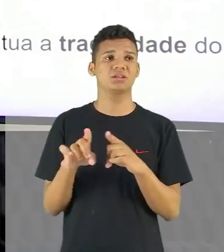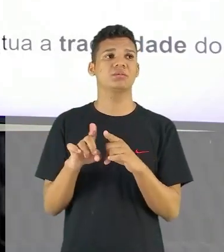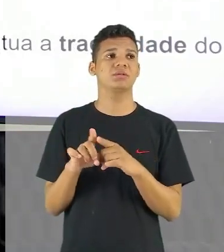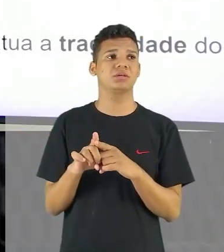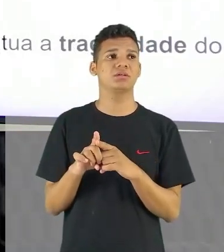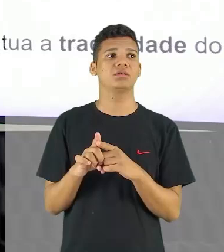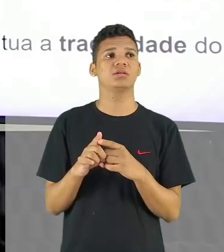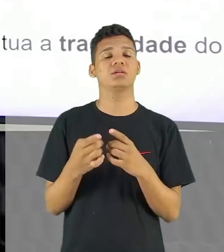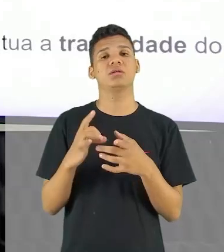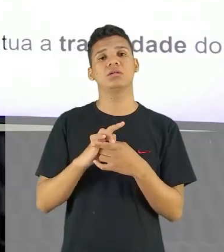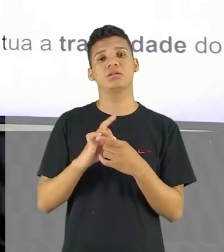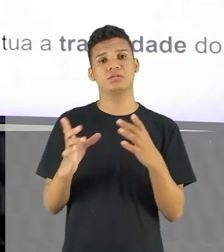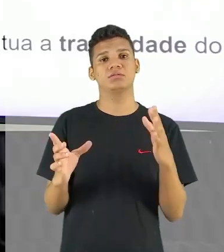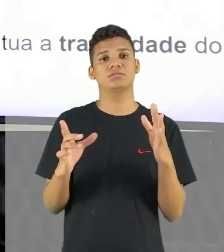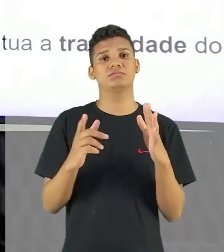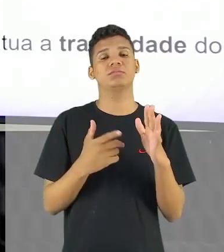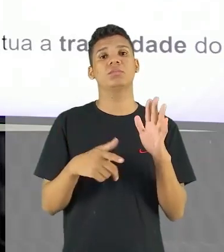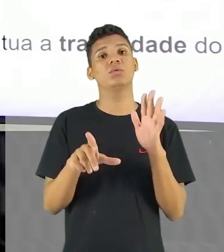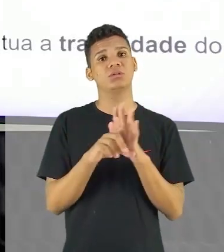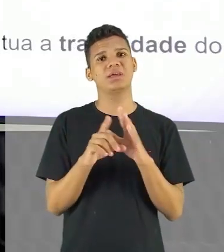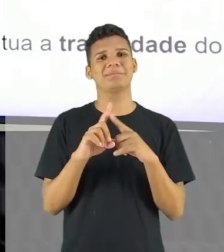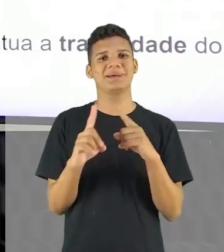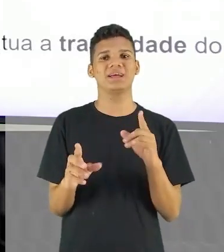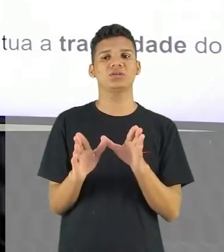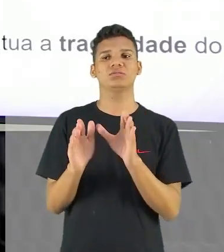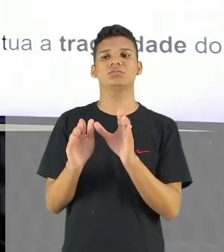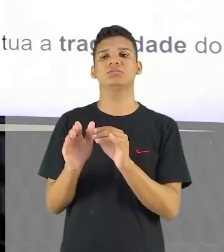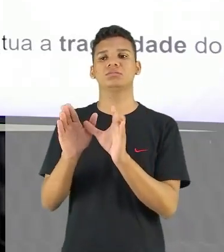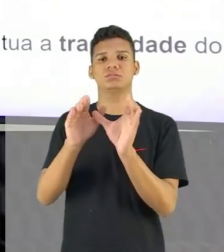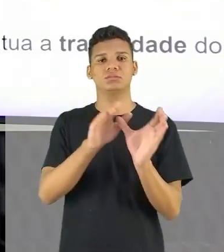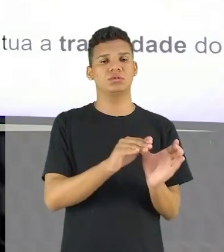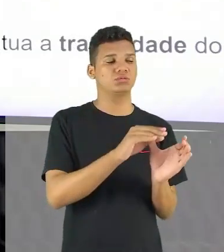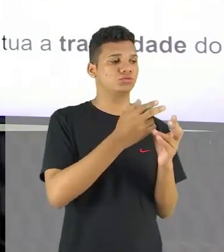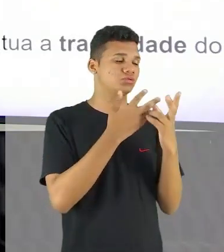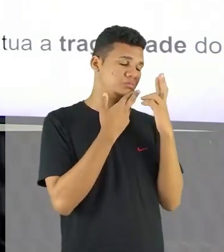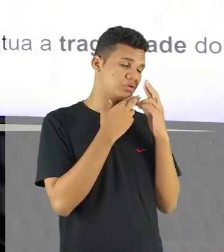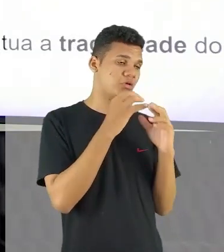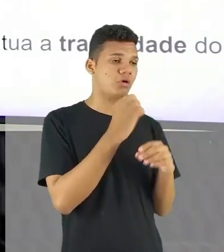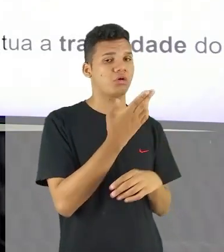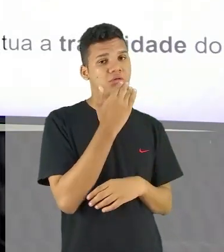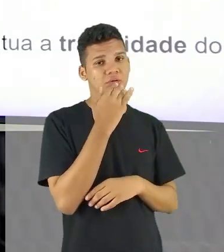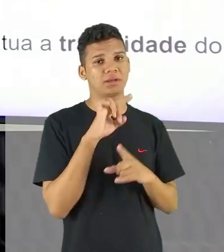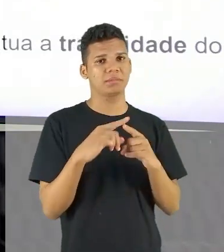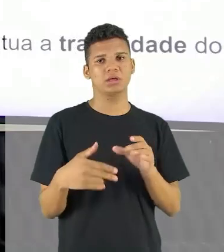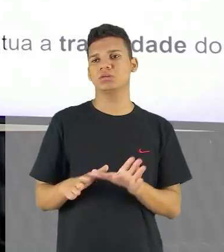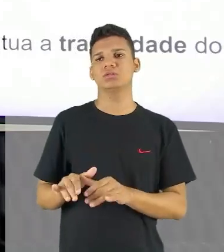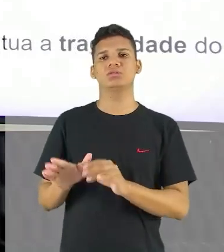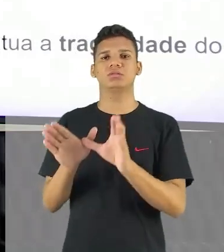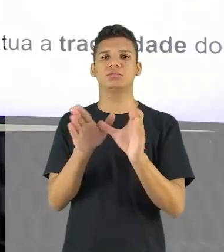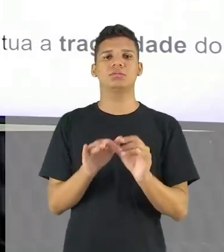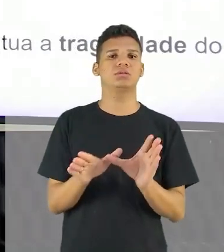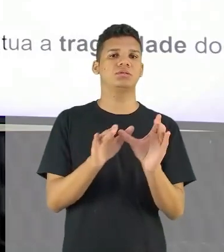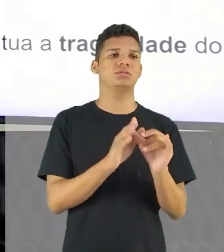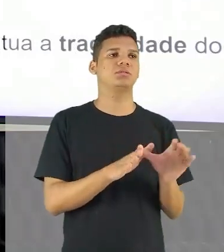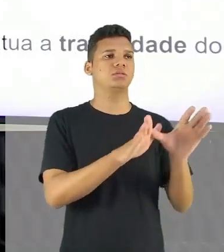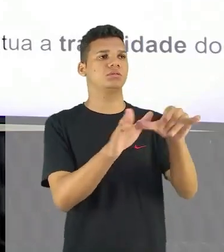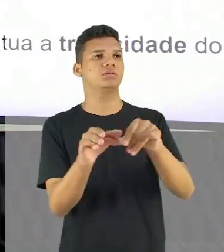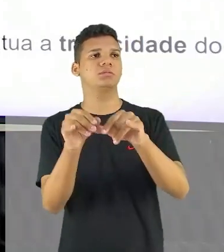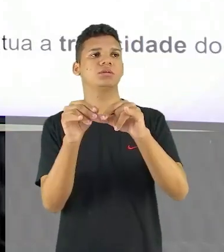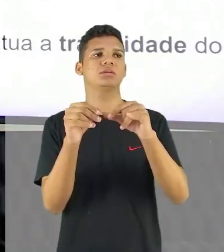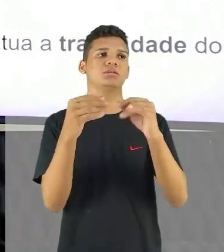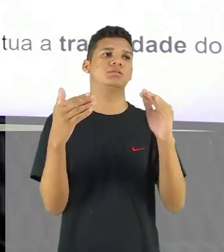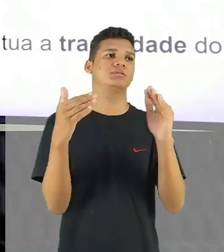permitido pelo IBAMA, mas eles ficam soltos. Eles entram na gaiola para dormir, para comer, mas eles ficam soltinhos pela casa. Eles voam